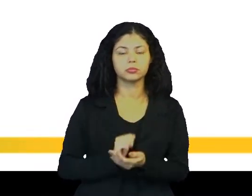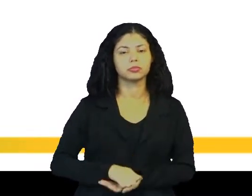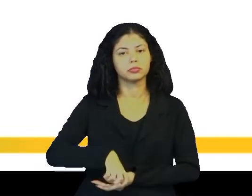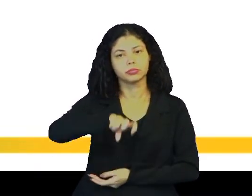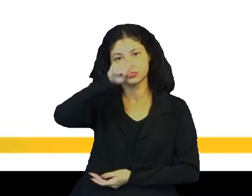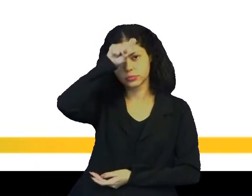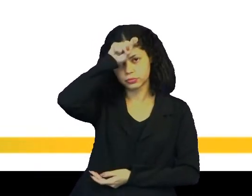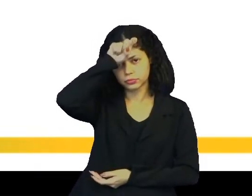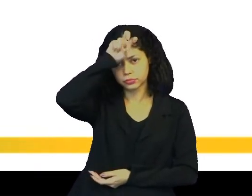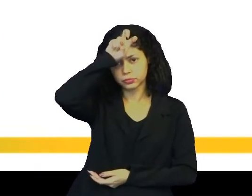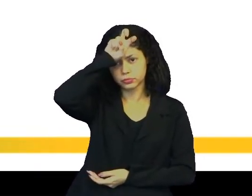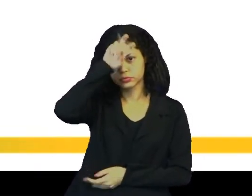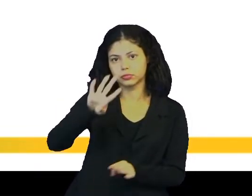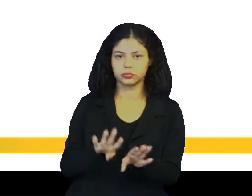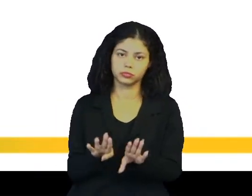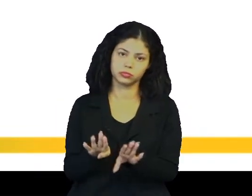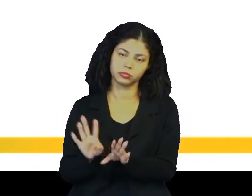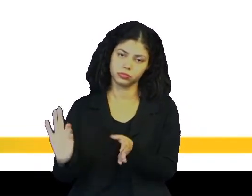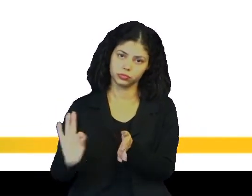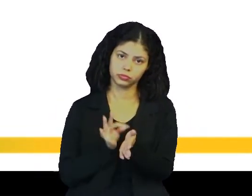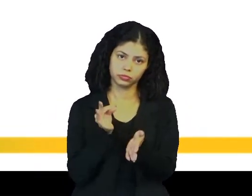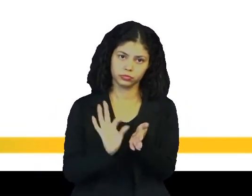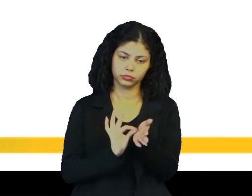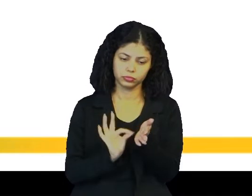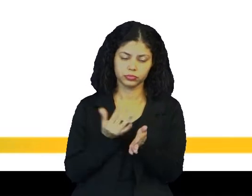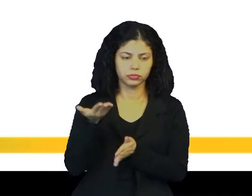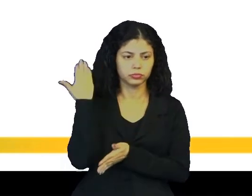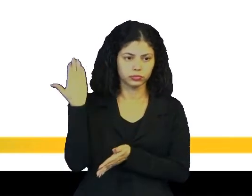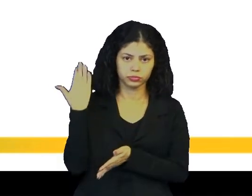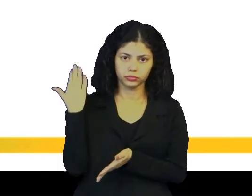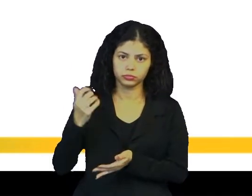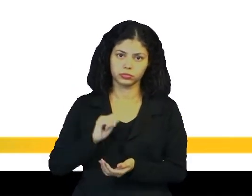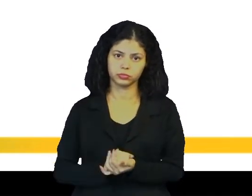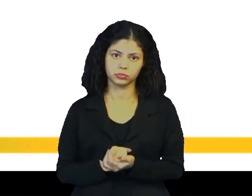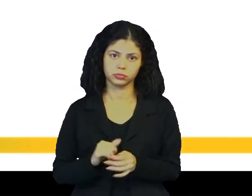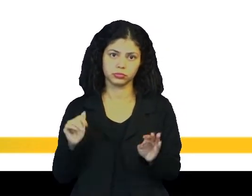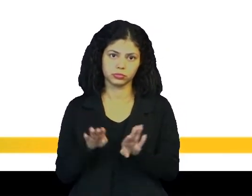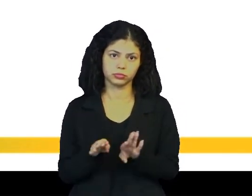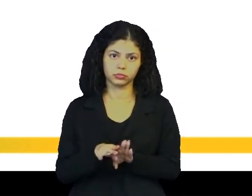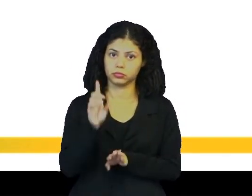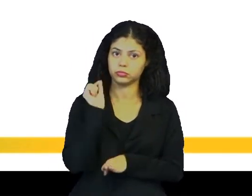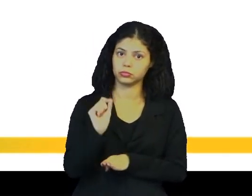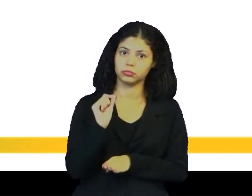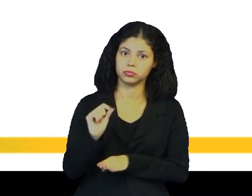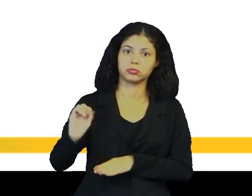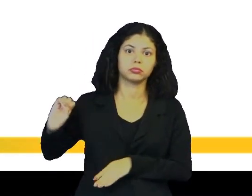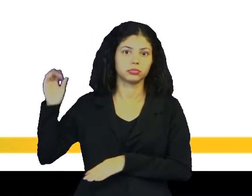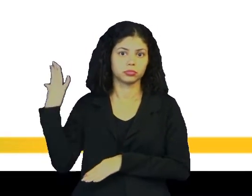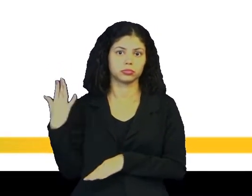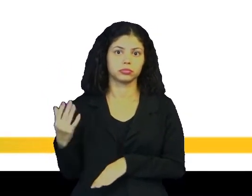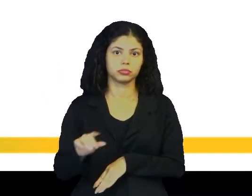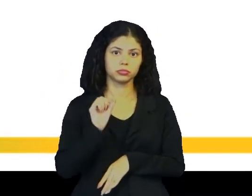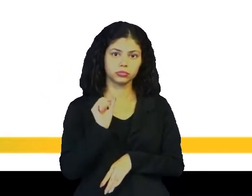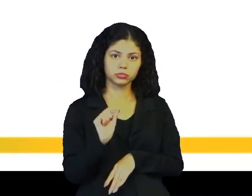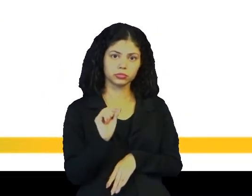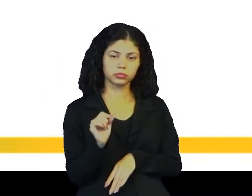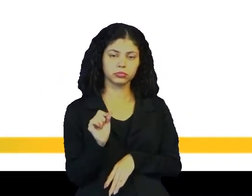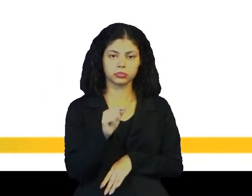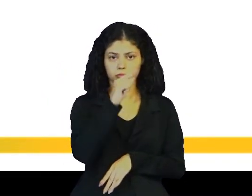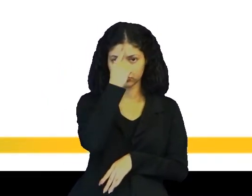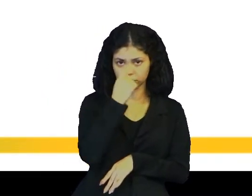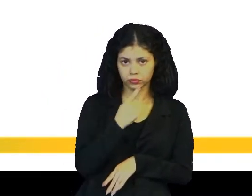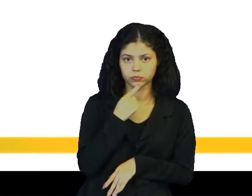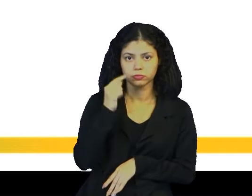egípcios tinham o intuito de relatar os eventos de sua época, o que está acontecendo aí nessa